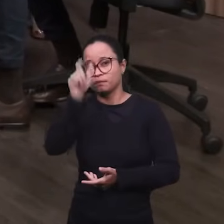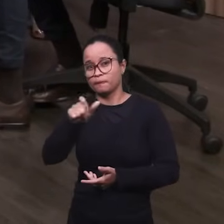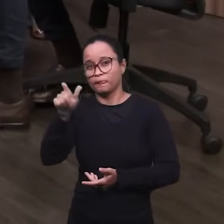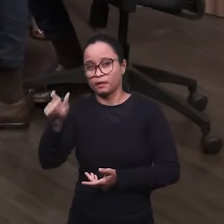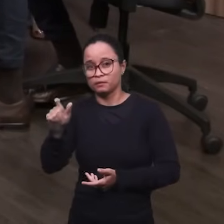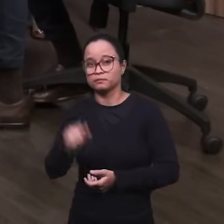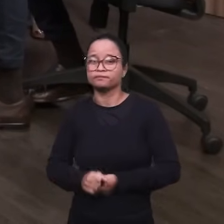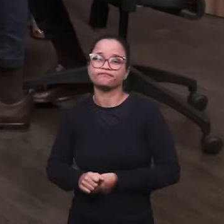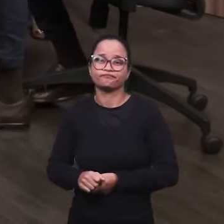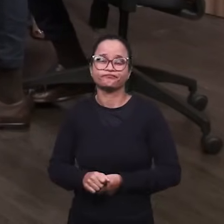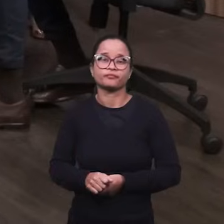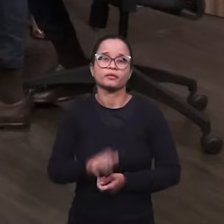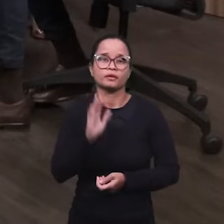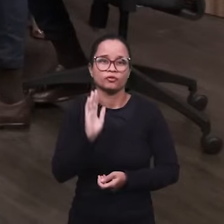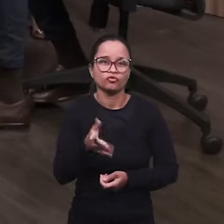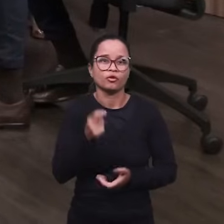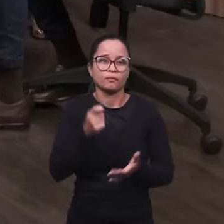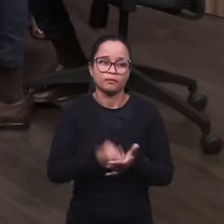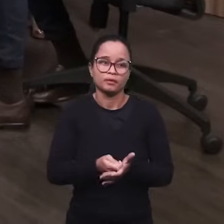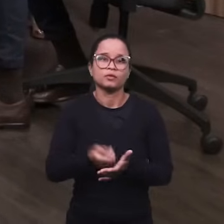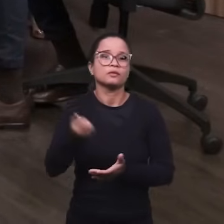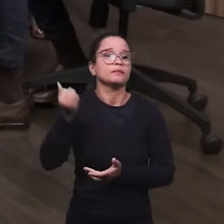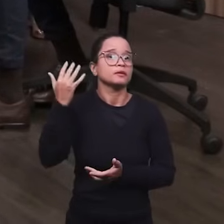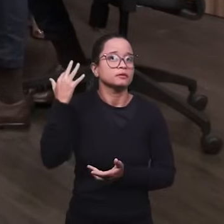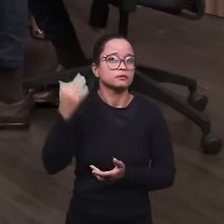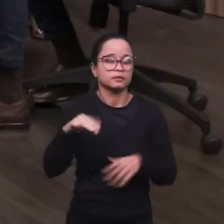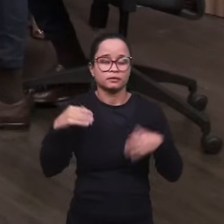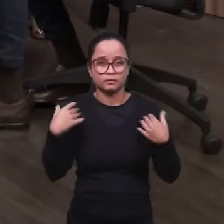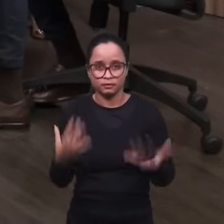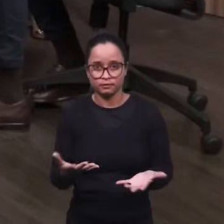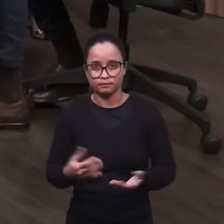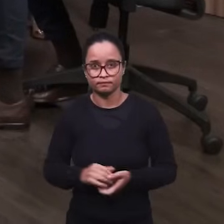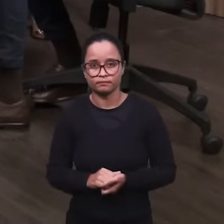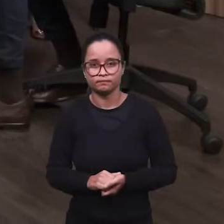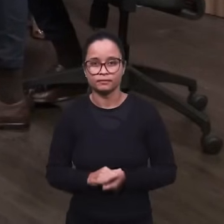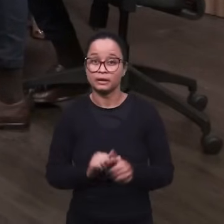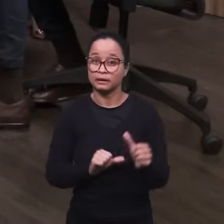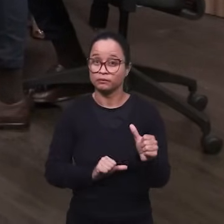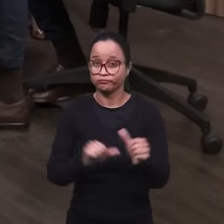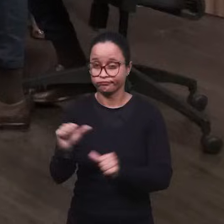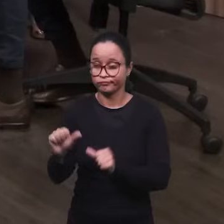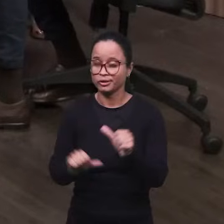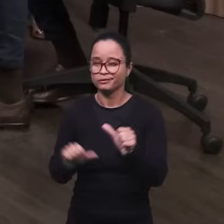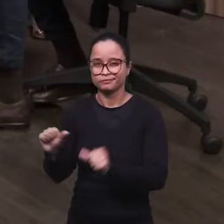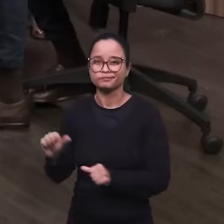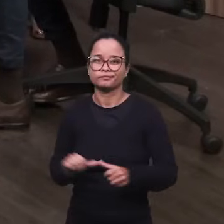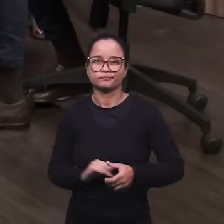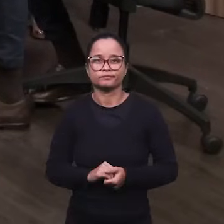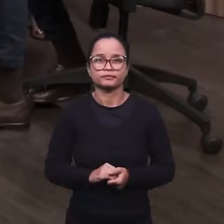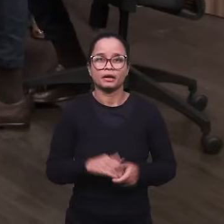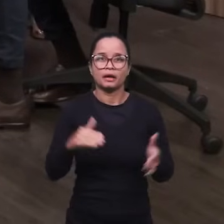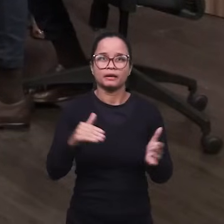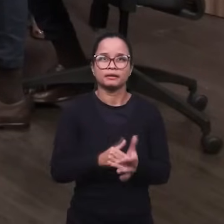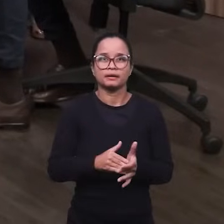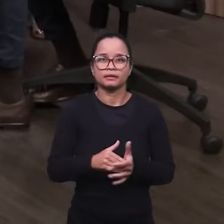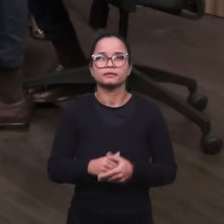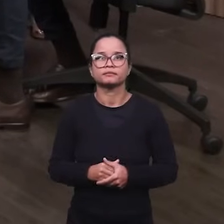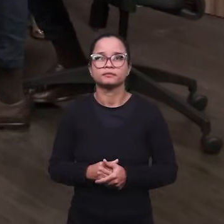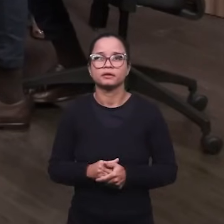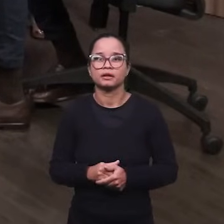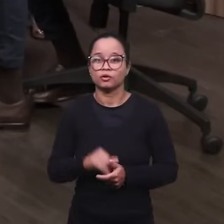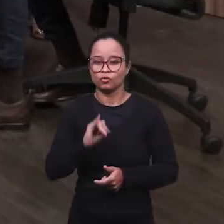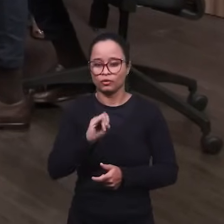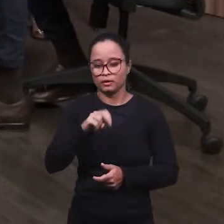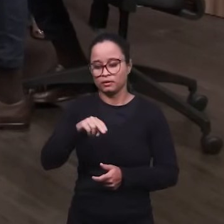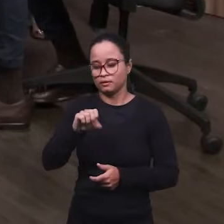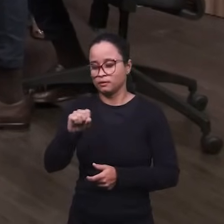pensões e aposentadorias, né, de quem já contribuiu um dia. E assim, está mudando até mesmo a questão contributiva.